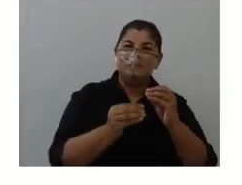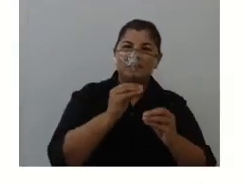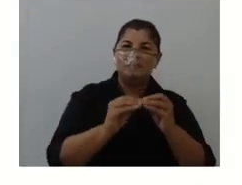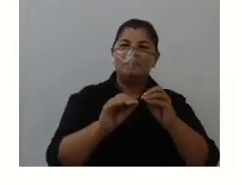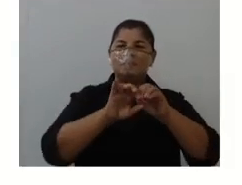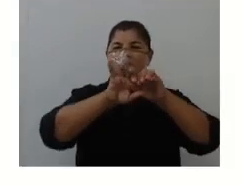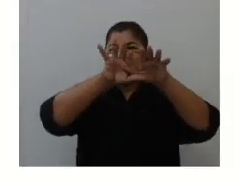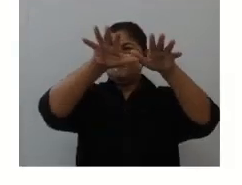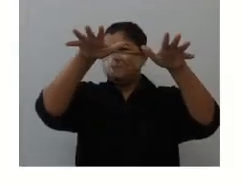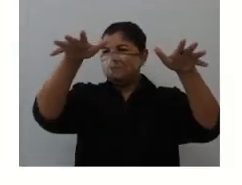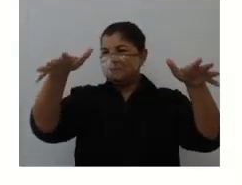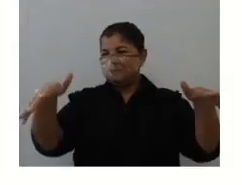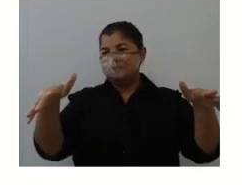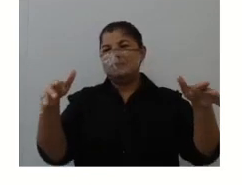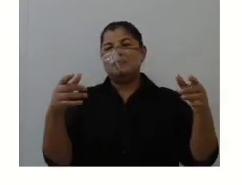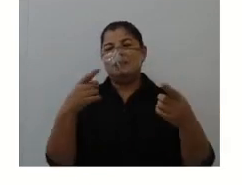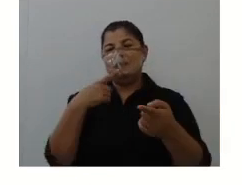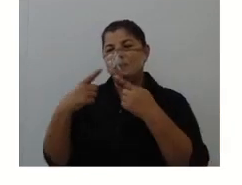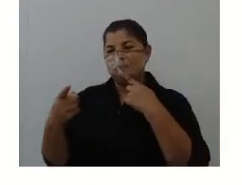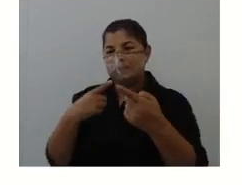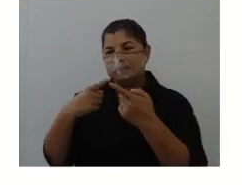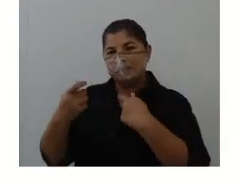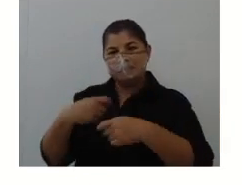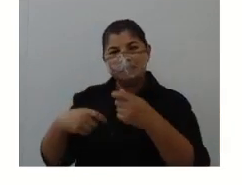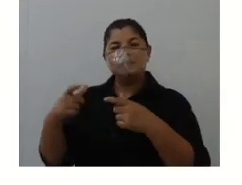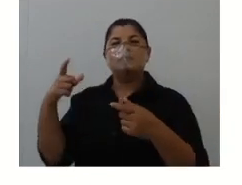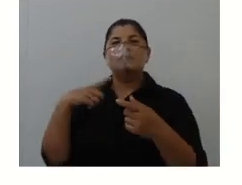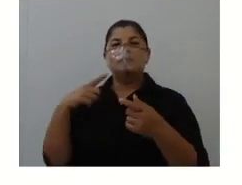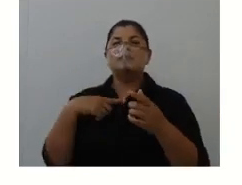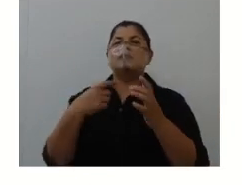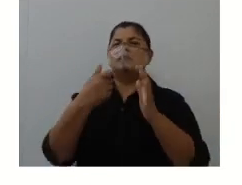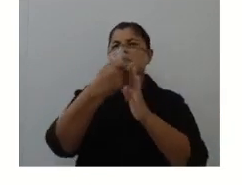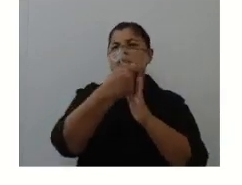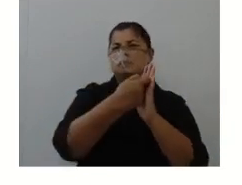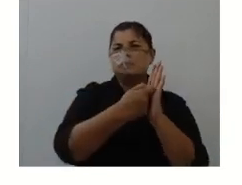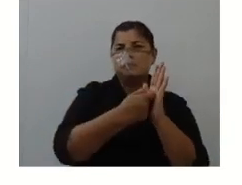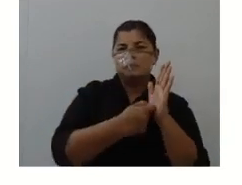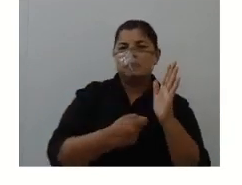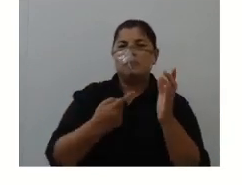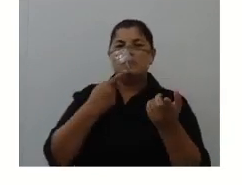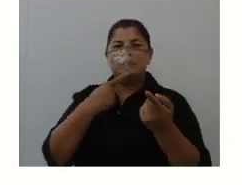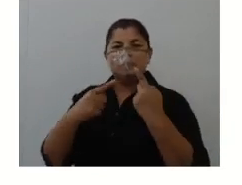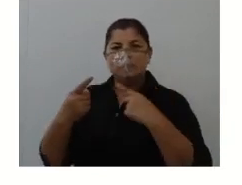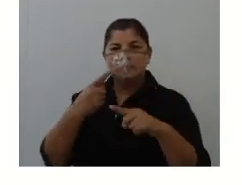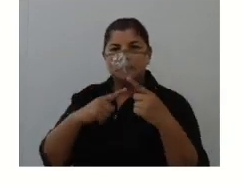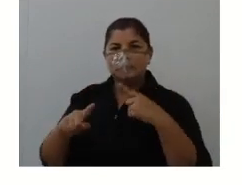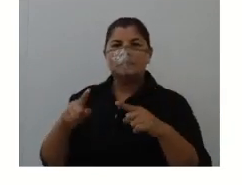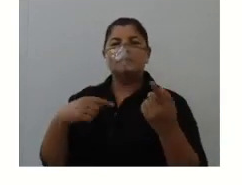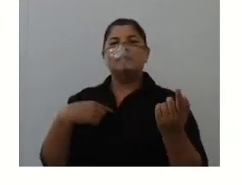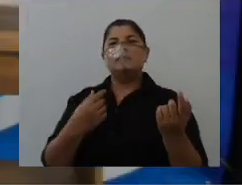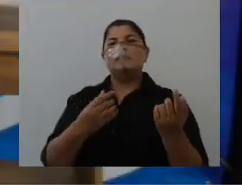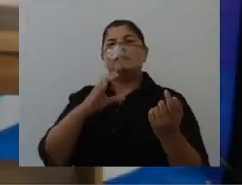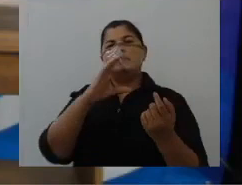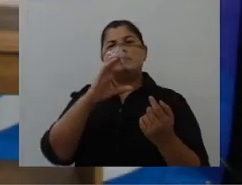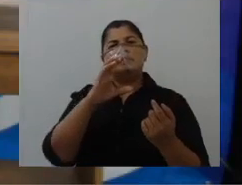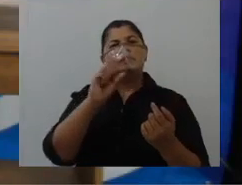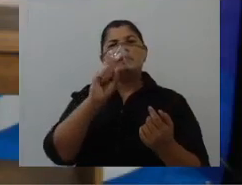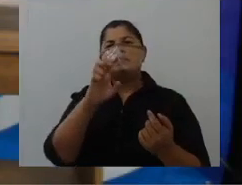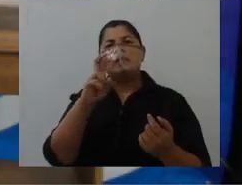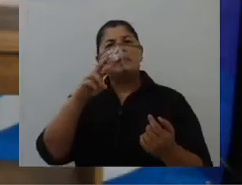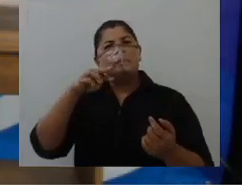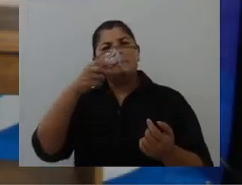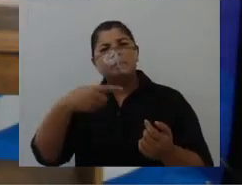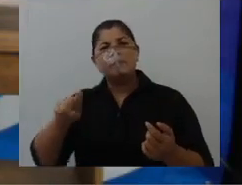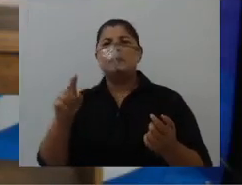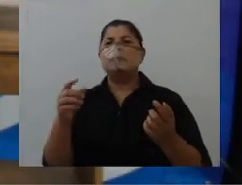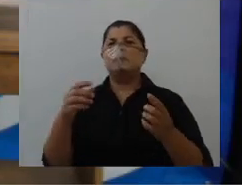guarda-chuva argumentação, eu tenho a dissertação argumentativa, eu tenho o sermão, eu tenho a tese,